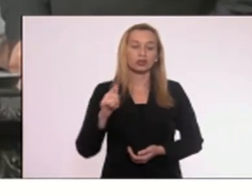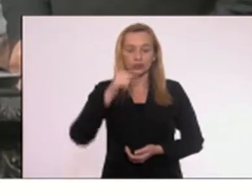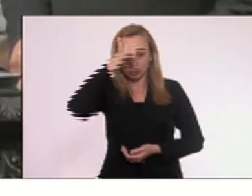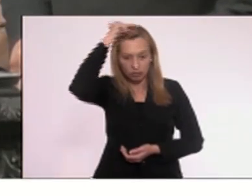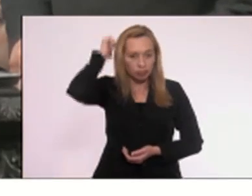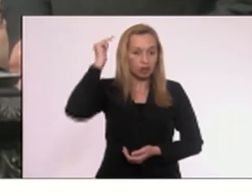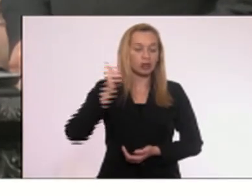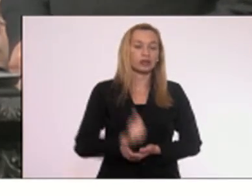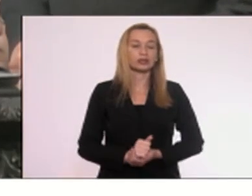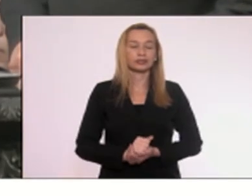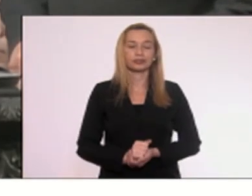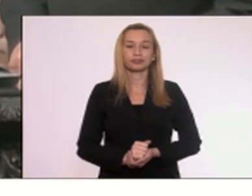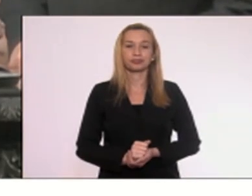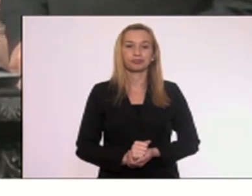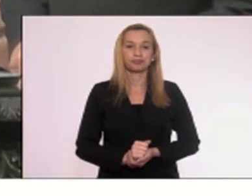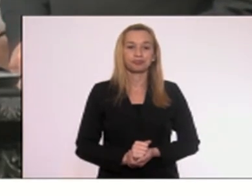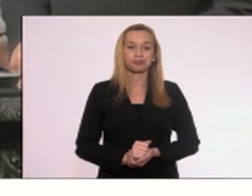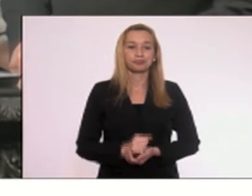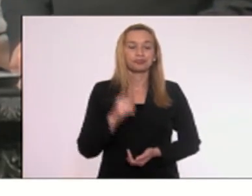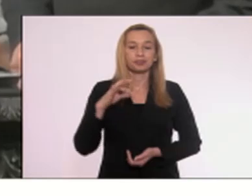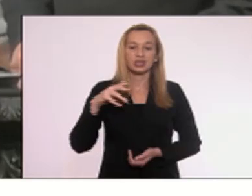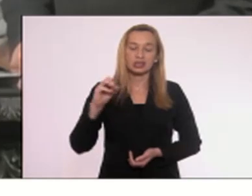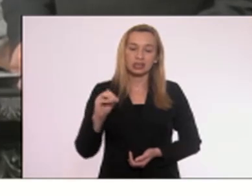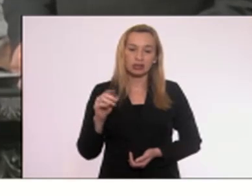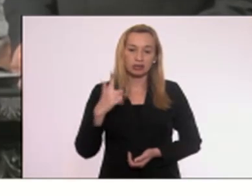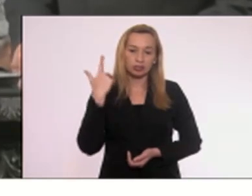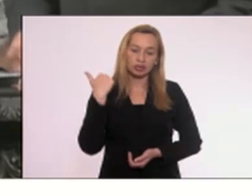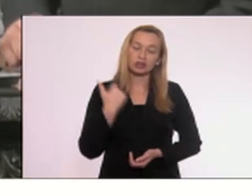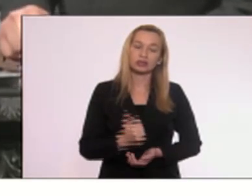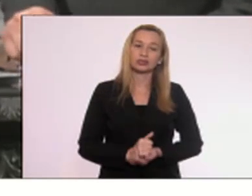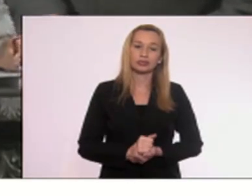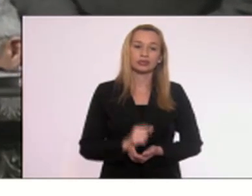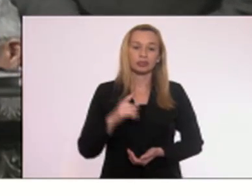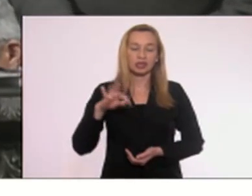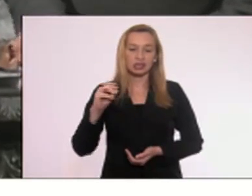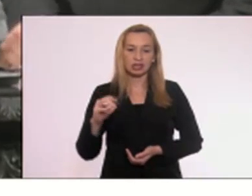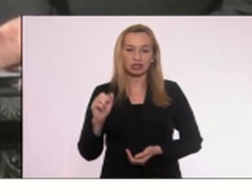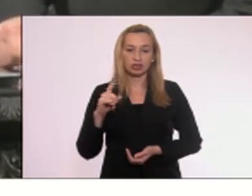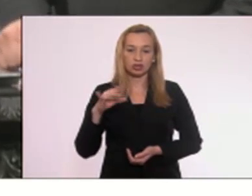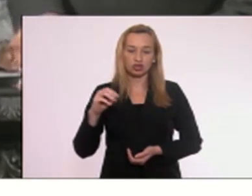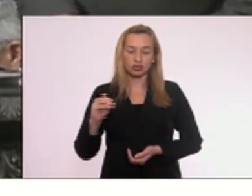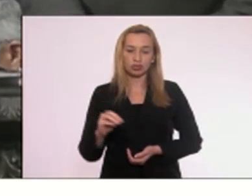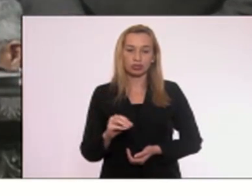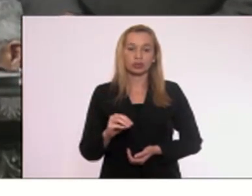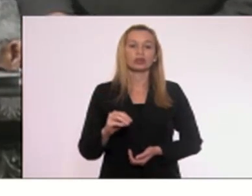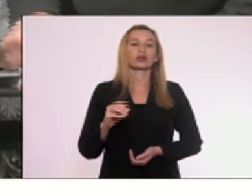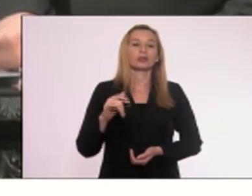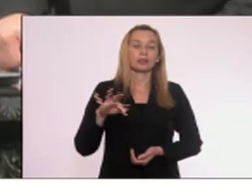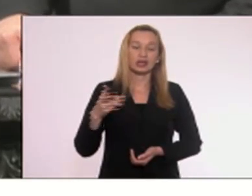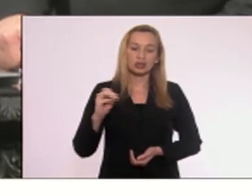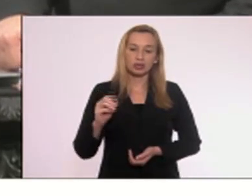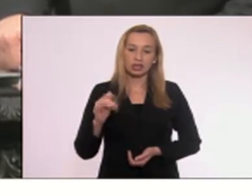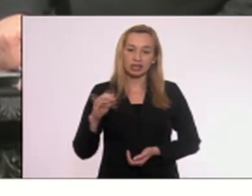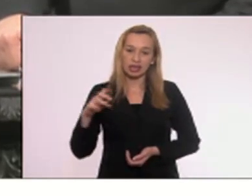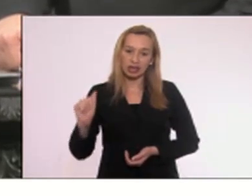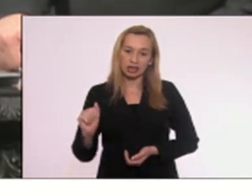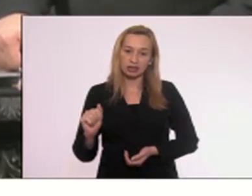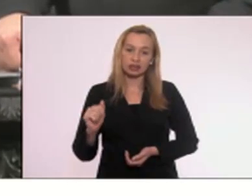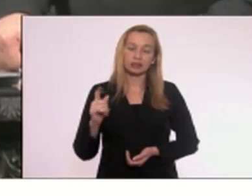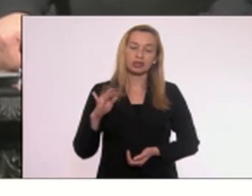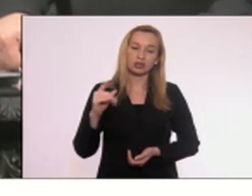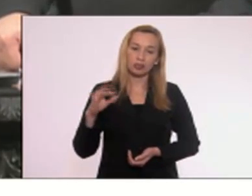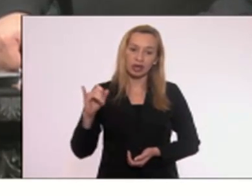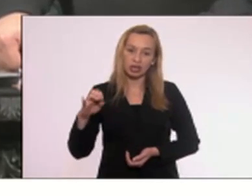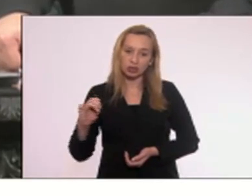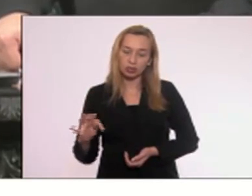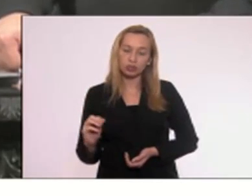Paulo, presente, vai votar. Deputado Marcelo Cabeleireiro, deputado Marcelo do Seudino, Deputado Márcio Canela, deputado Márcio Gualberto,